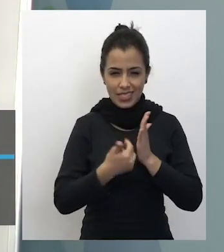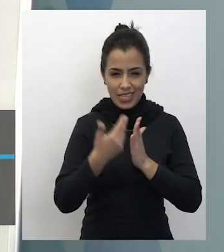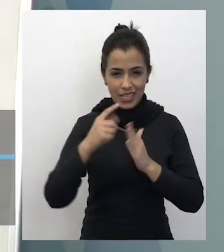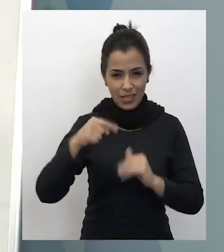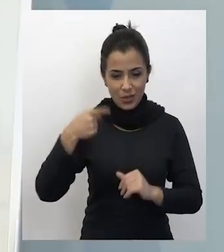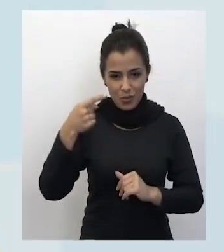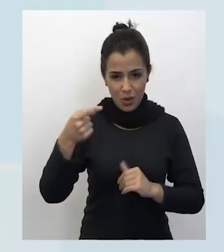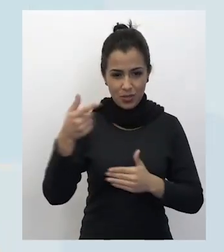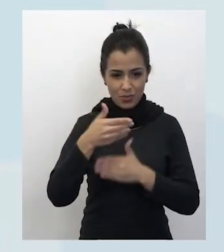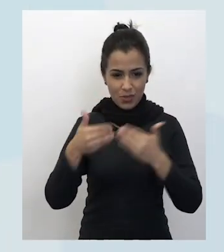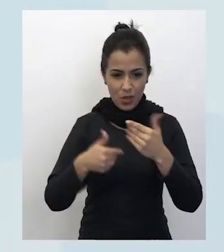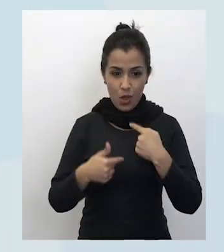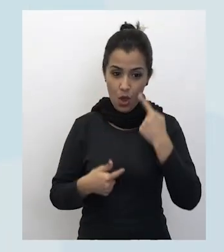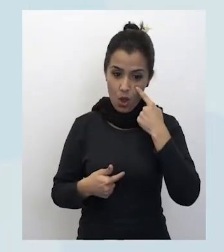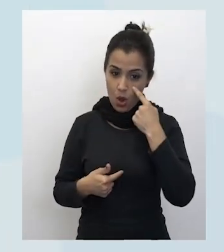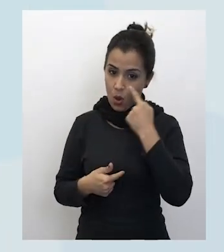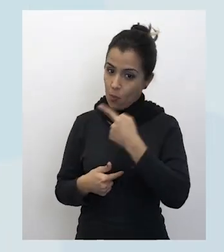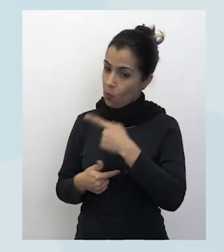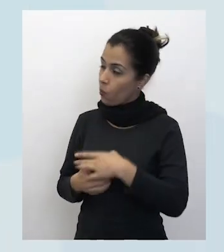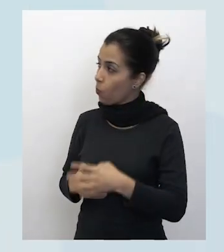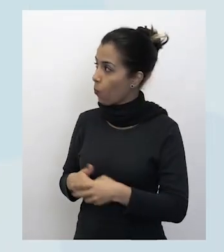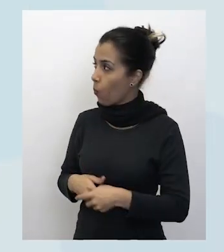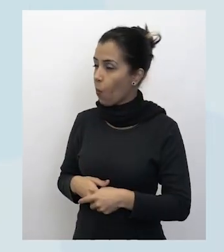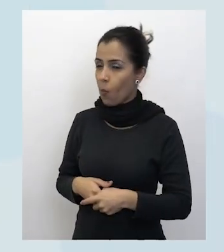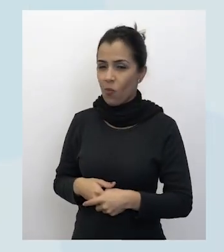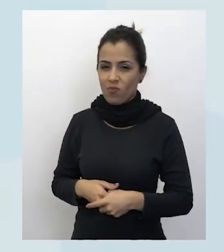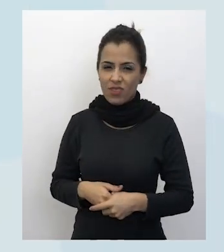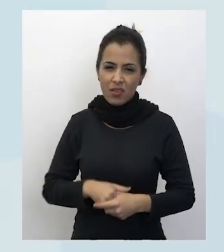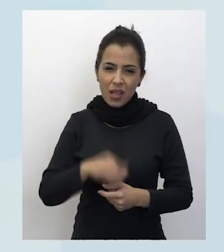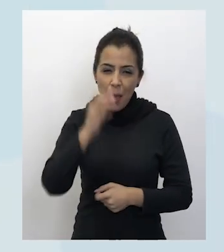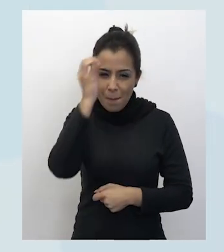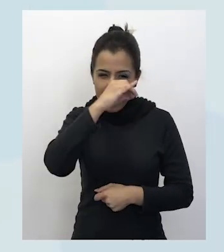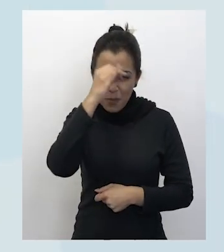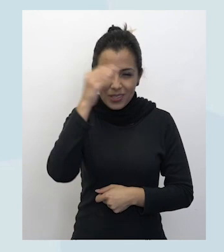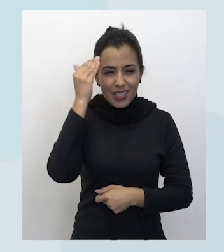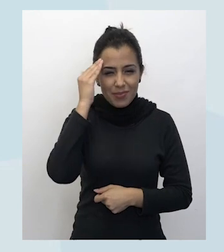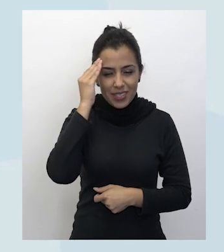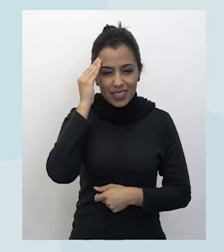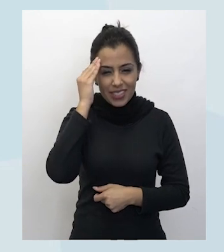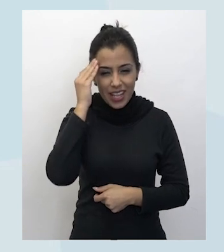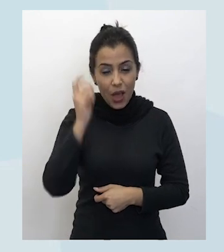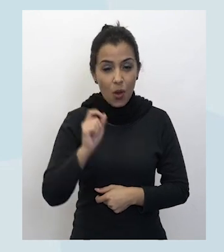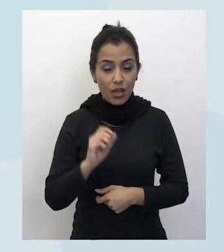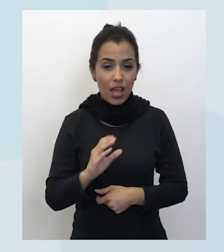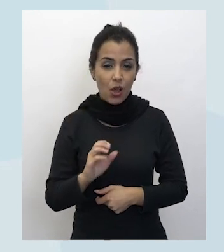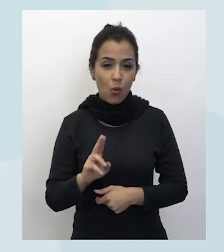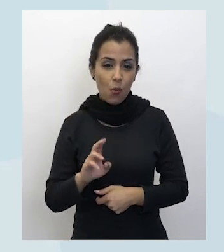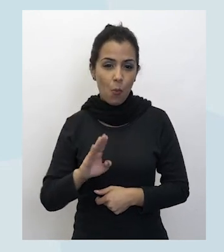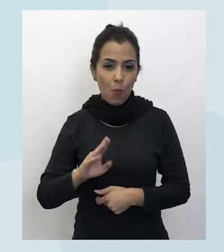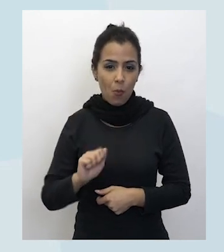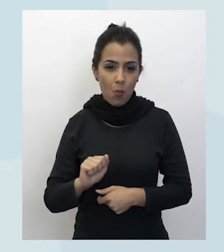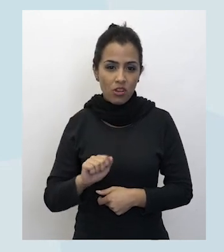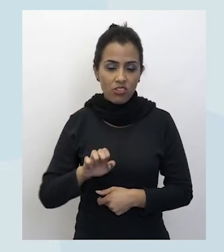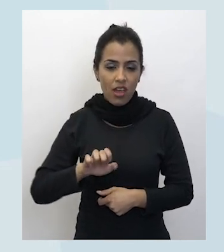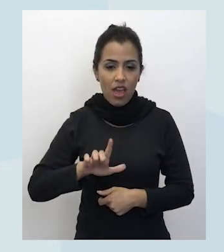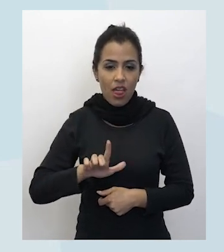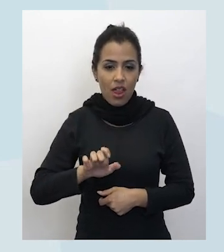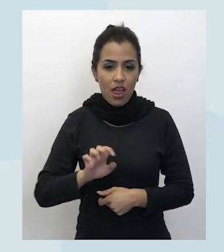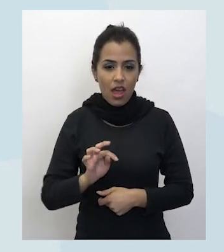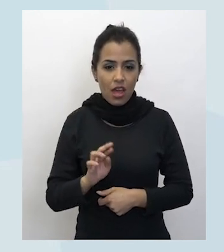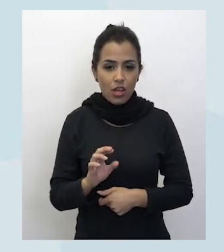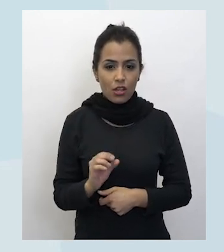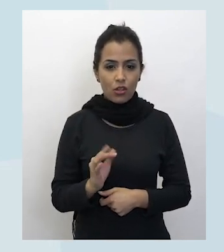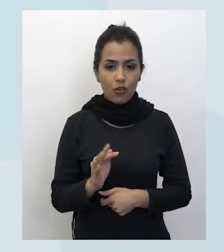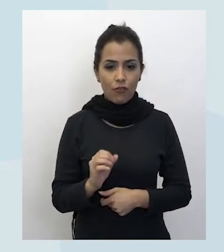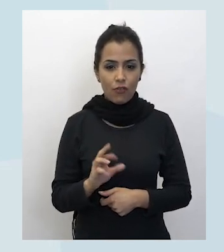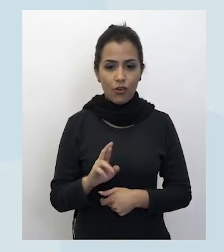slide. Esse desenho, lógico, está representando de uma forma bem tosca aí, o que seria a cuba de eletroforese, tá bom? Então, basicamente, é